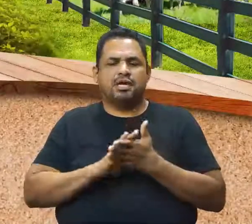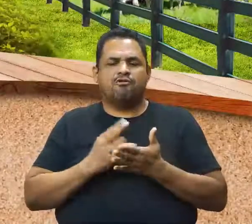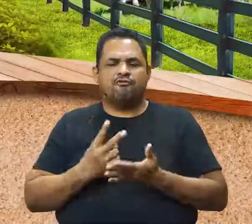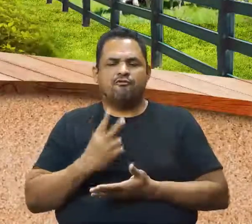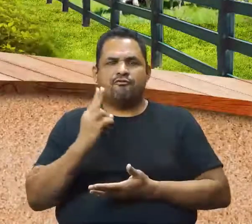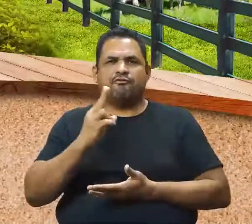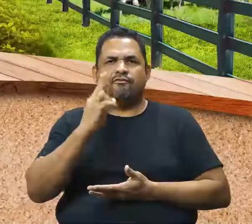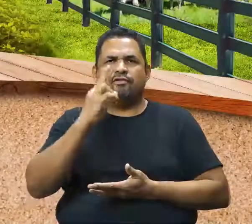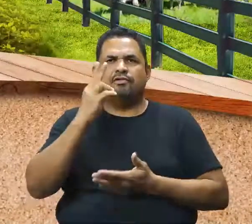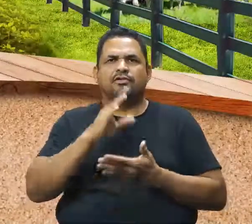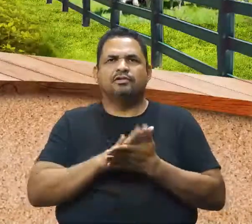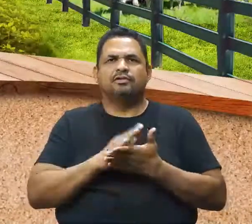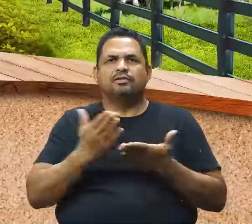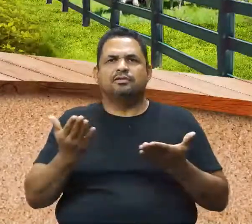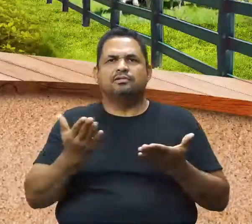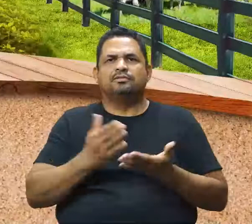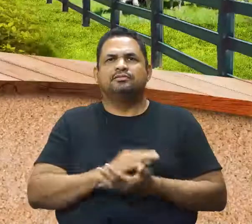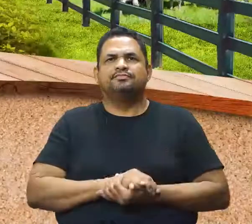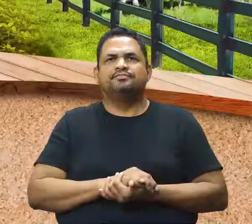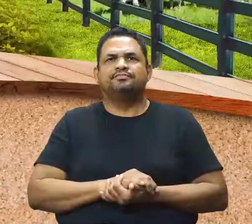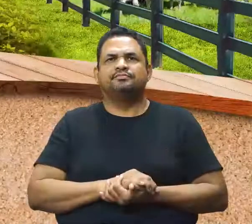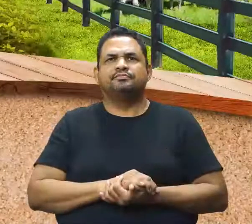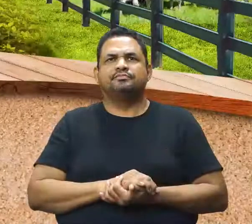né, a forma de você aumentar